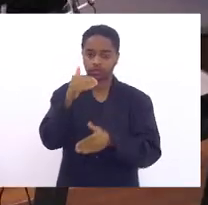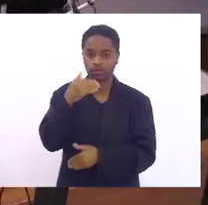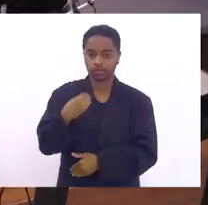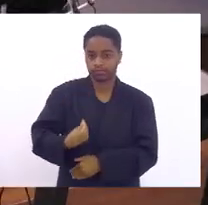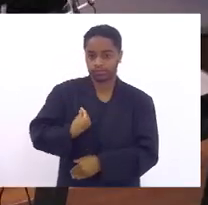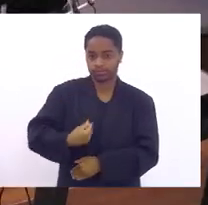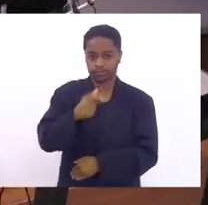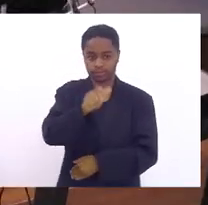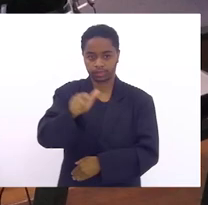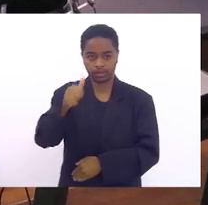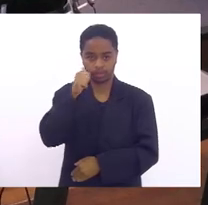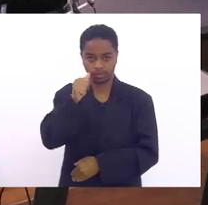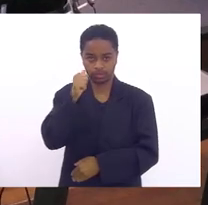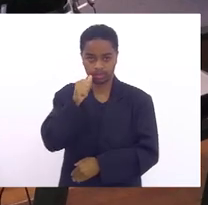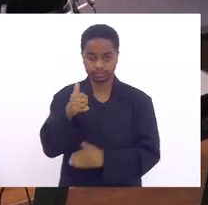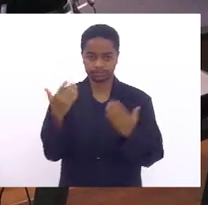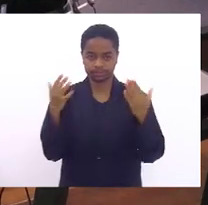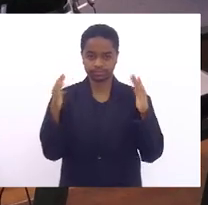mulheres